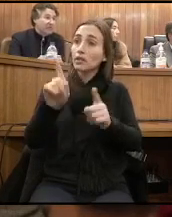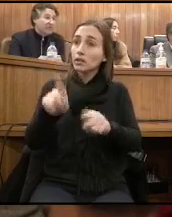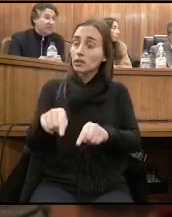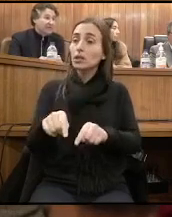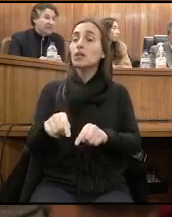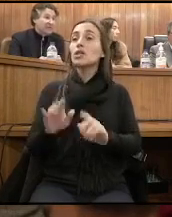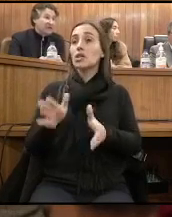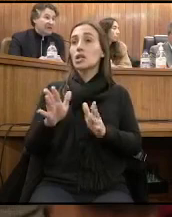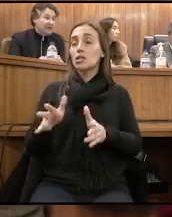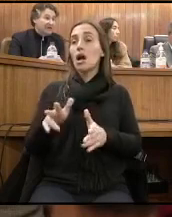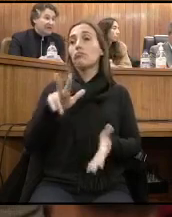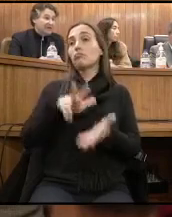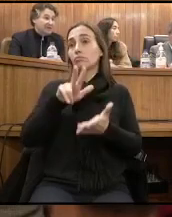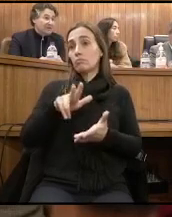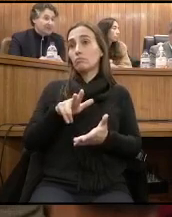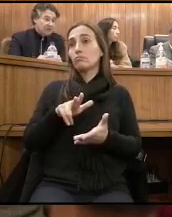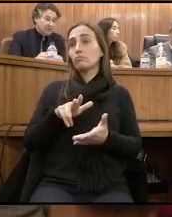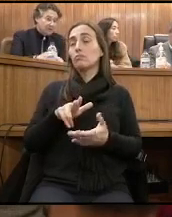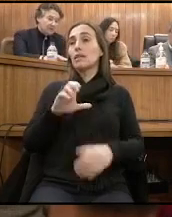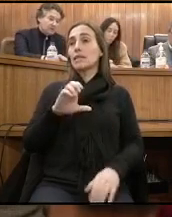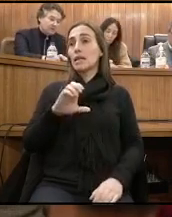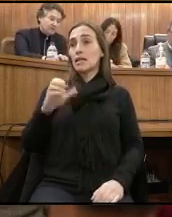e aprovada pela CCDR.